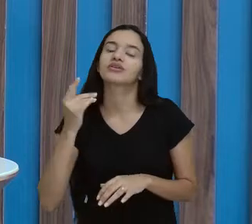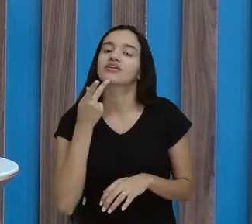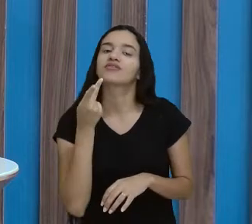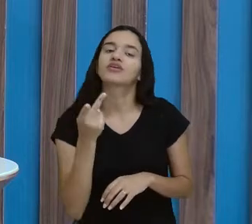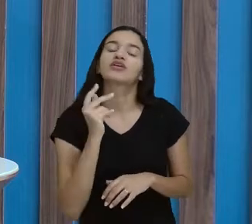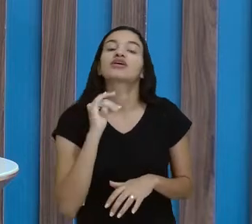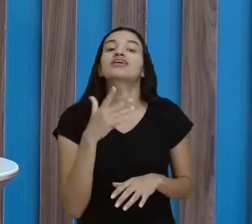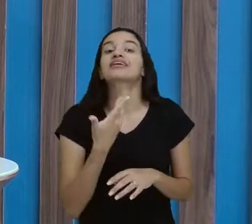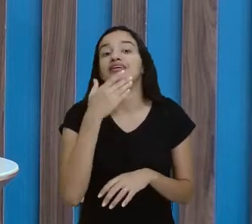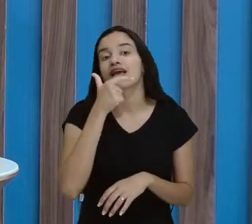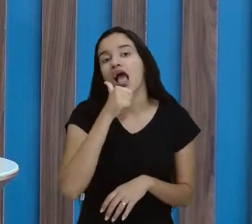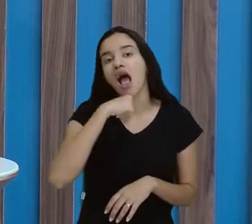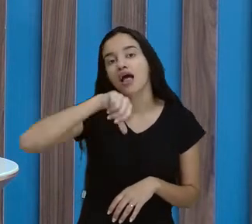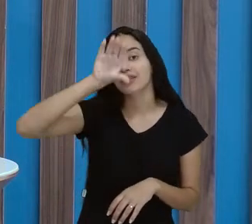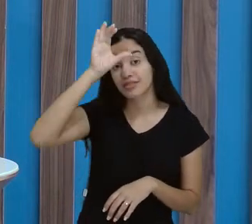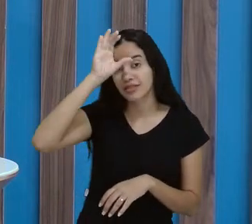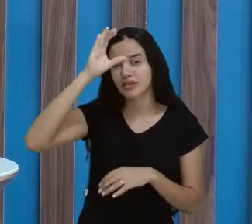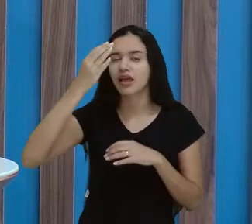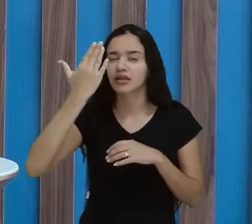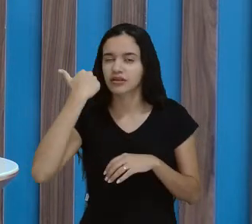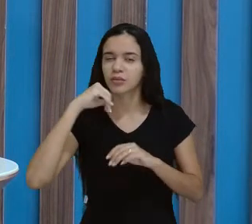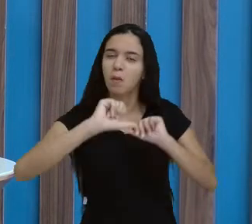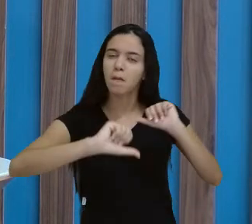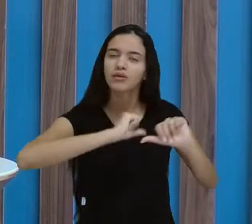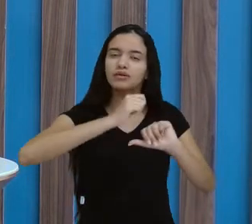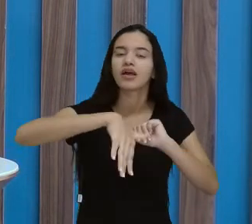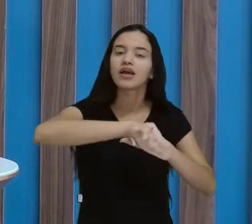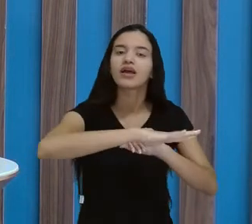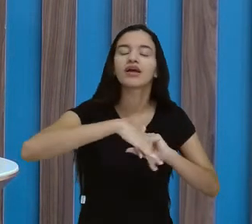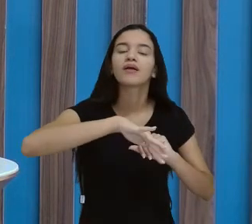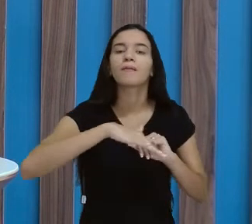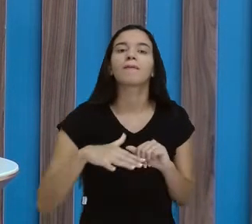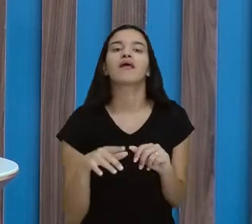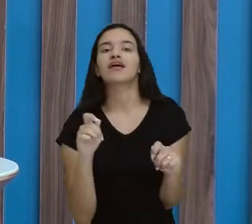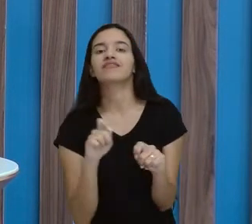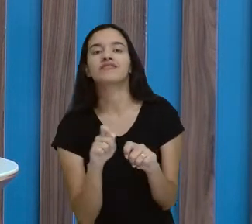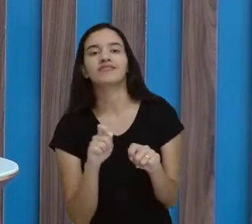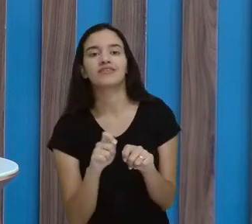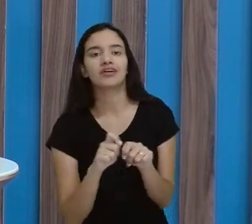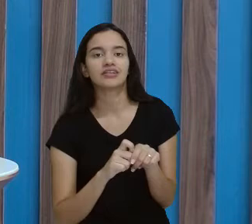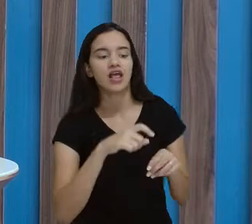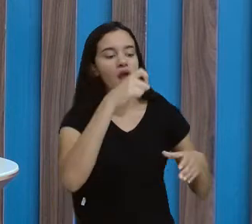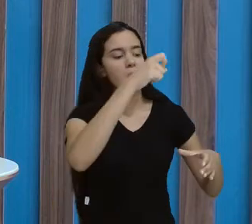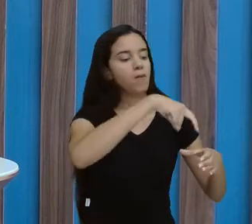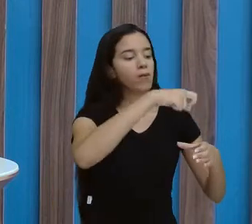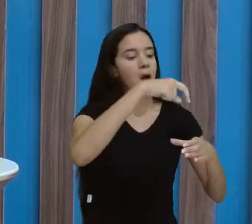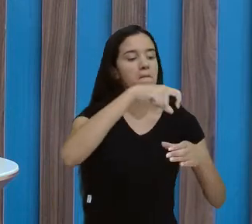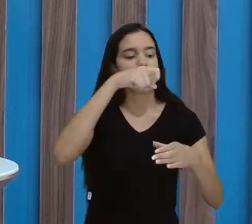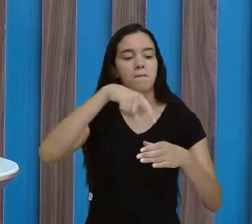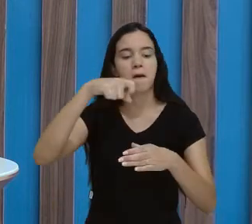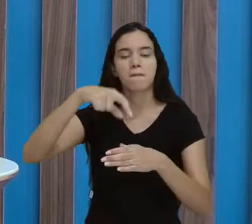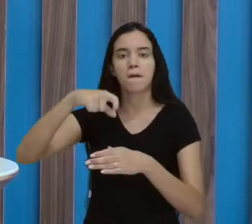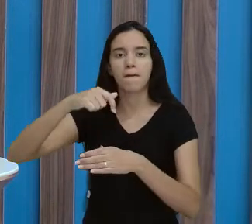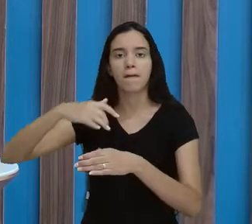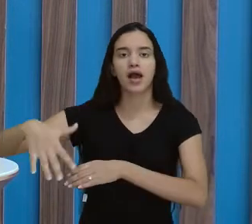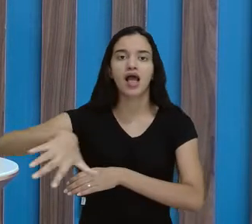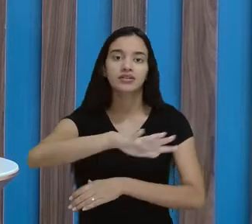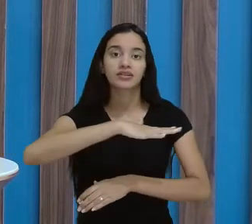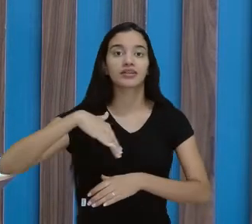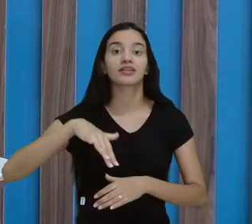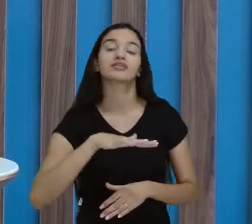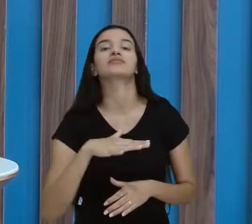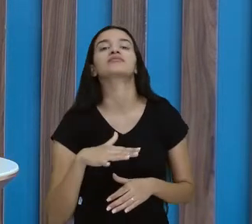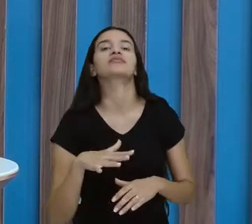espaço. Sabe como? Não, fala aí. Ela faz uma sementeira na casa dela, no espaço da casa